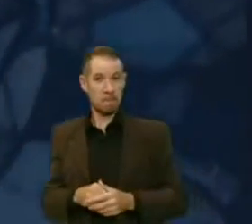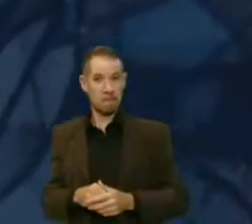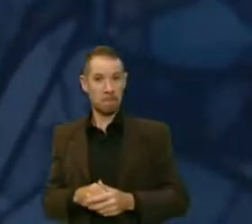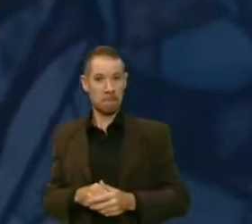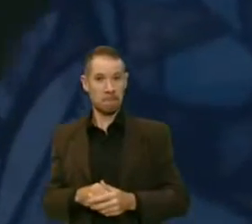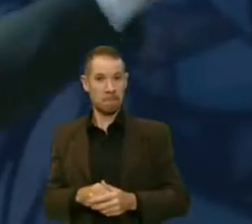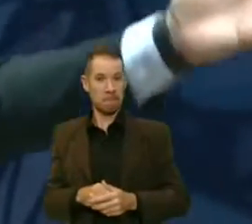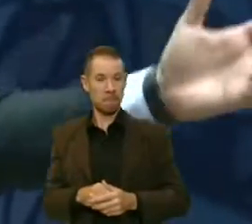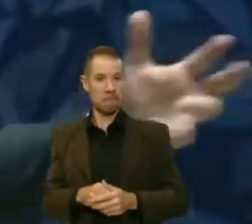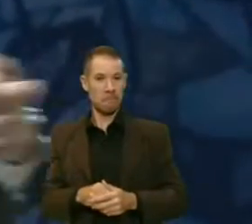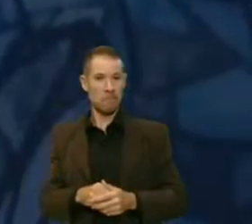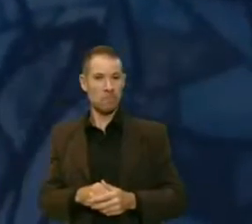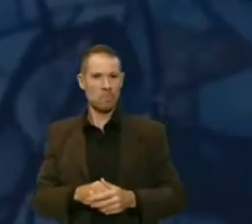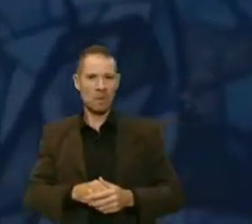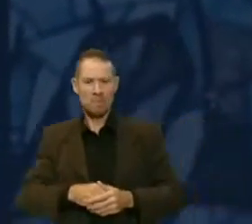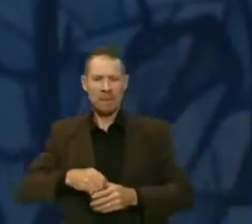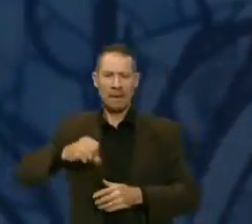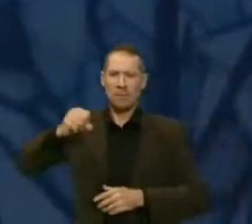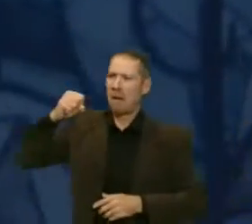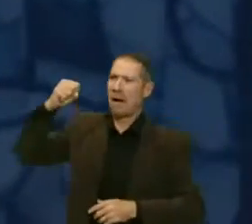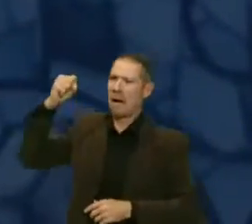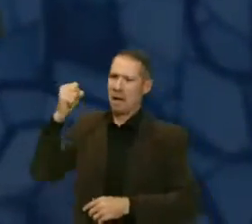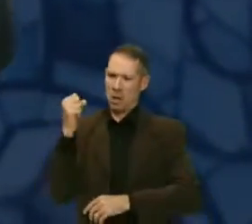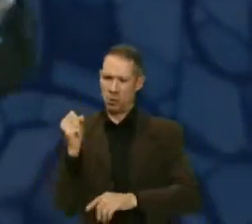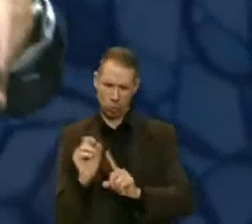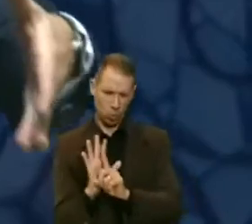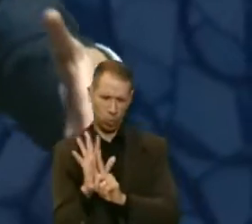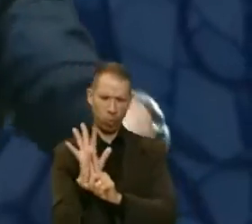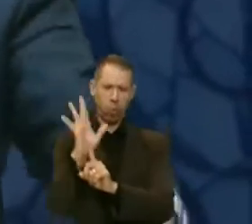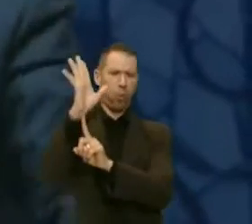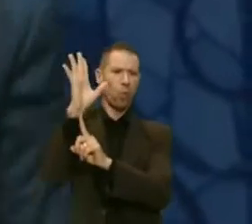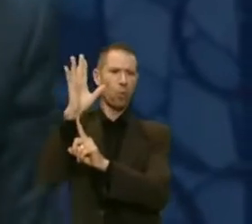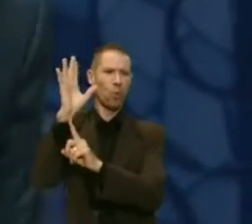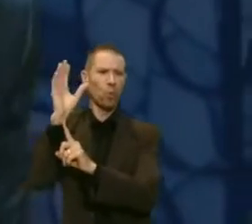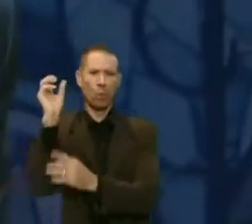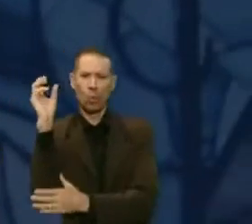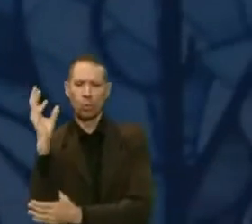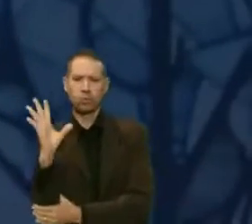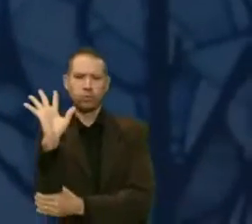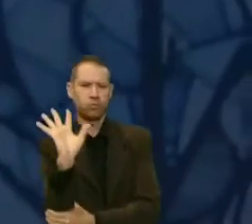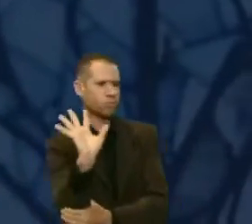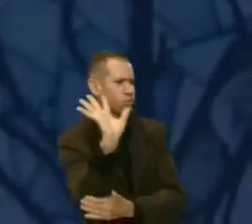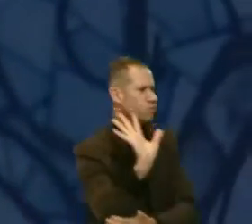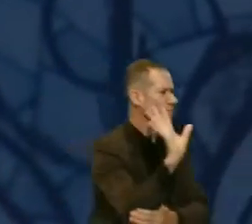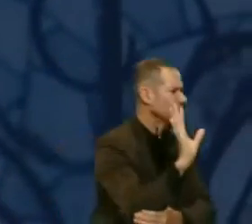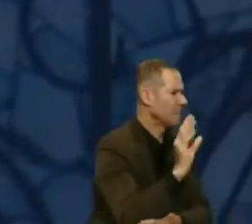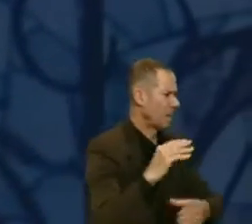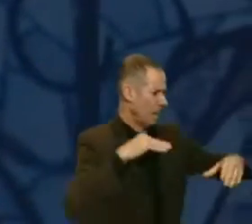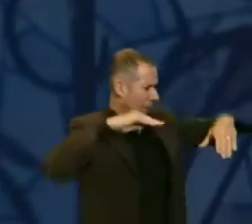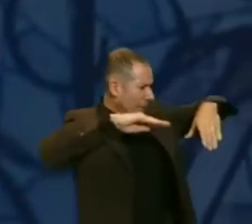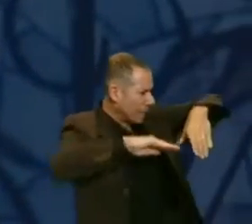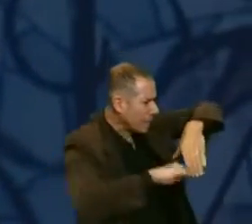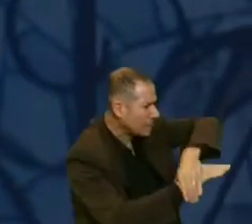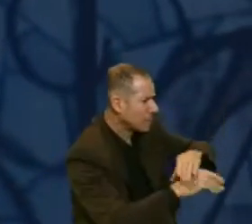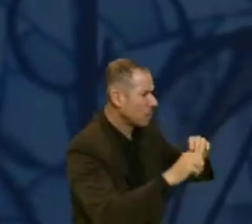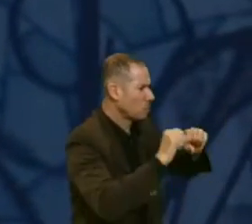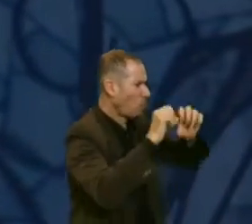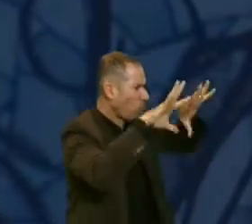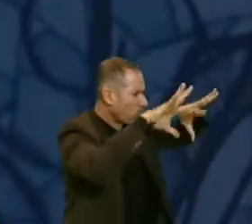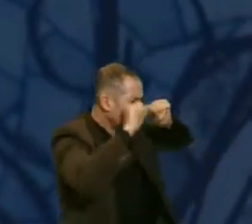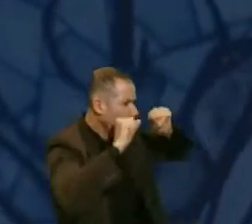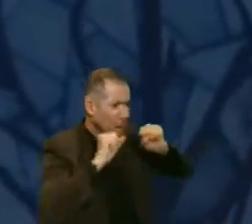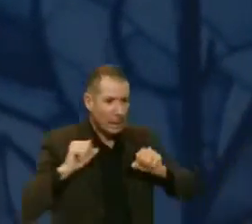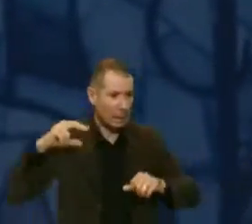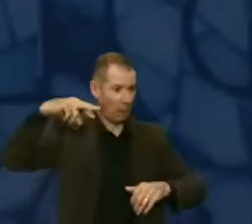pega algum tipo de luz, de tocha, não sei como, entra naquele lugar escuro e se prostra